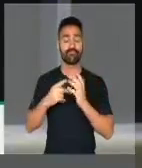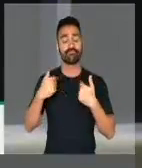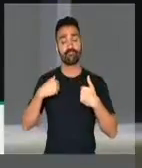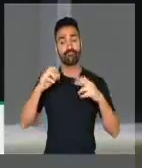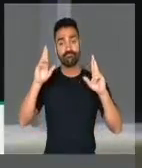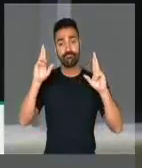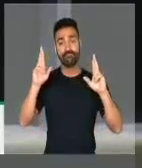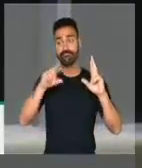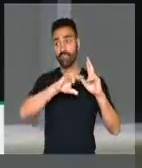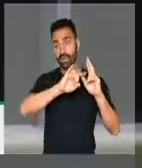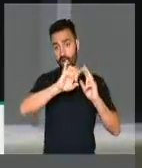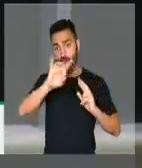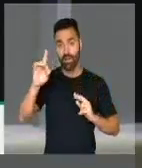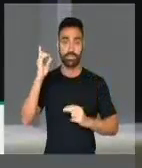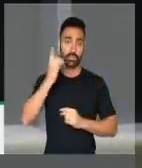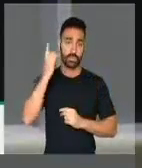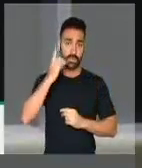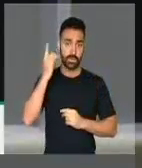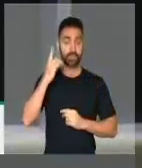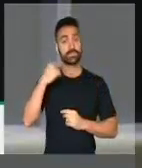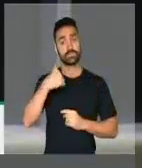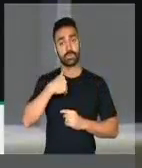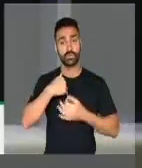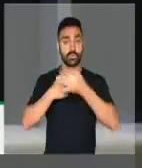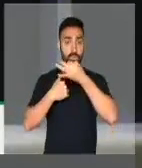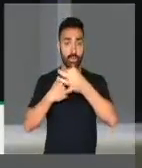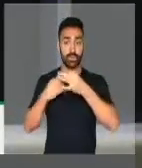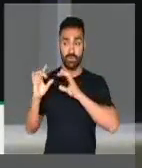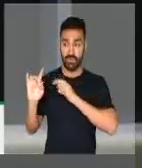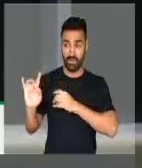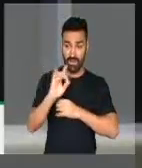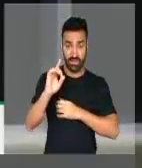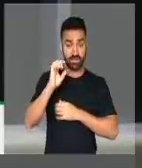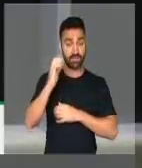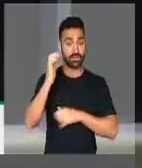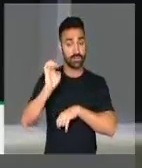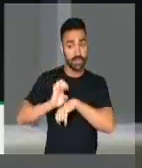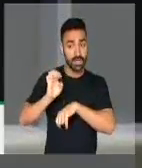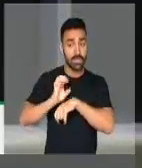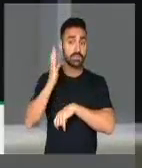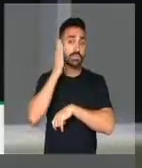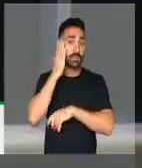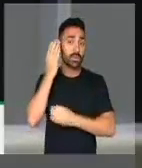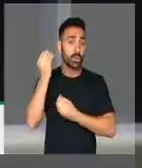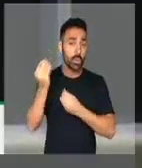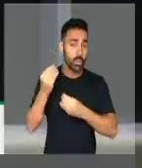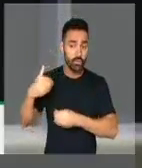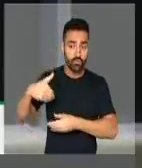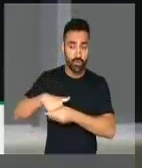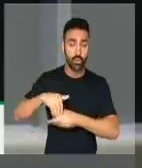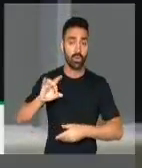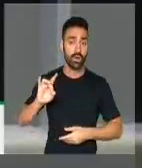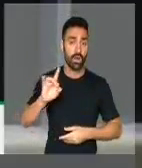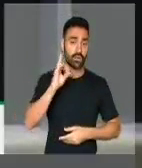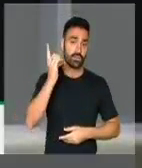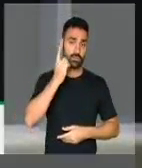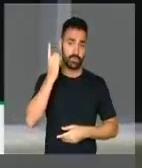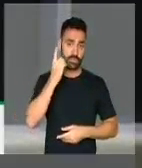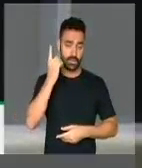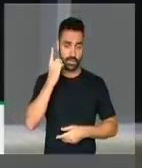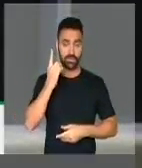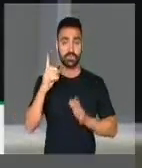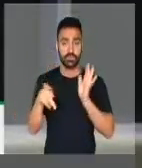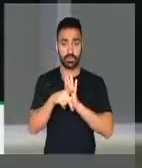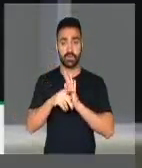cada parlamentar. Recomendo que a cidadania de cada estado veja como votou ontem cada parlamentar do